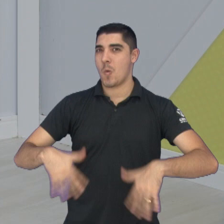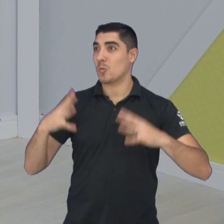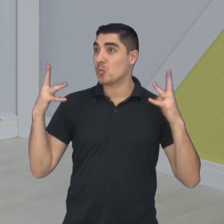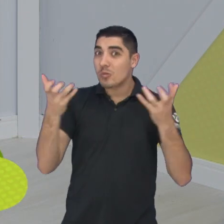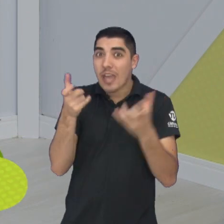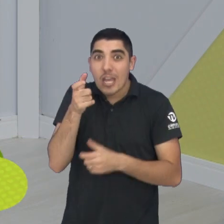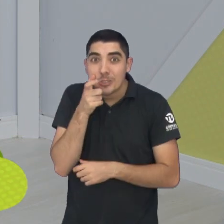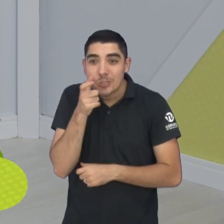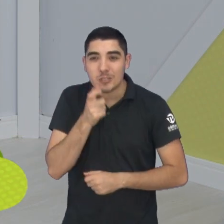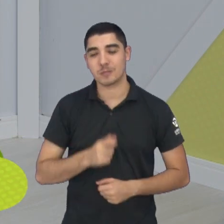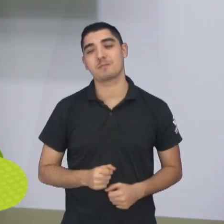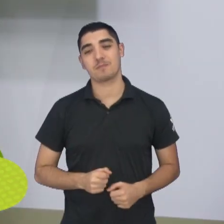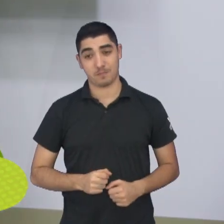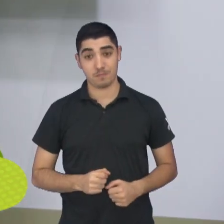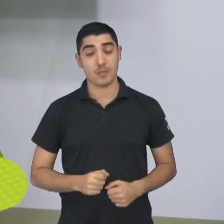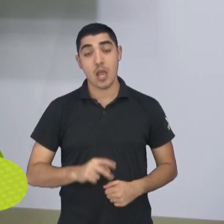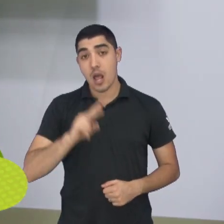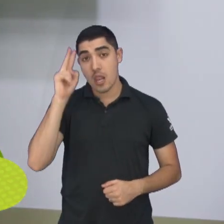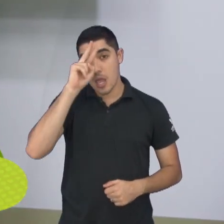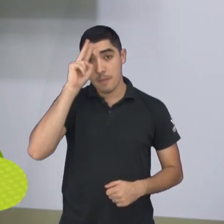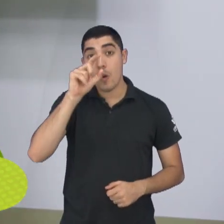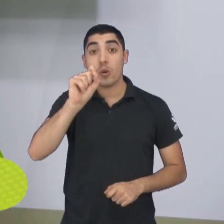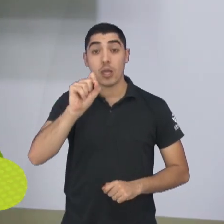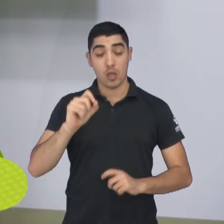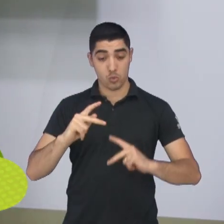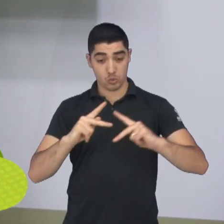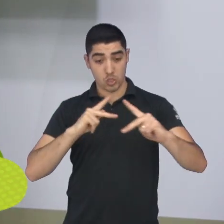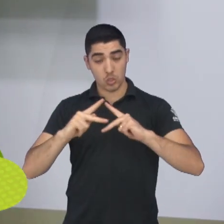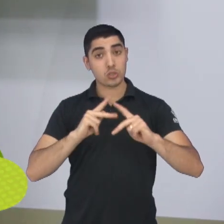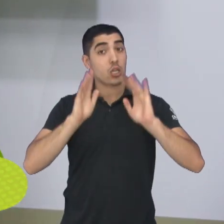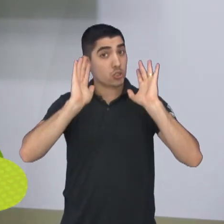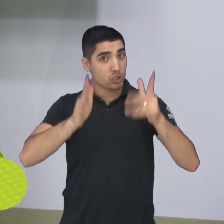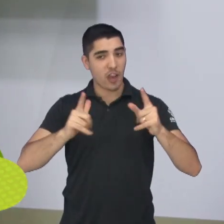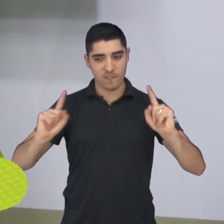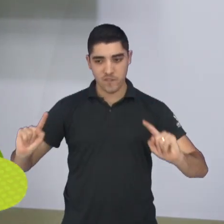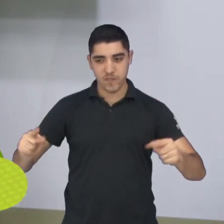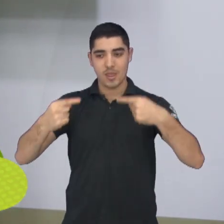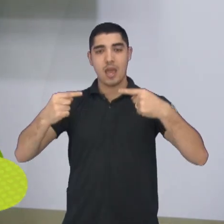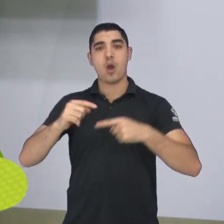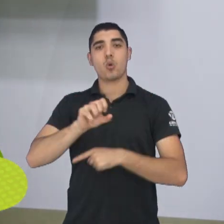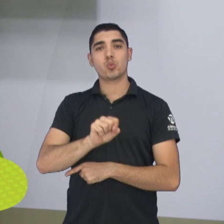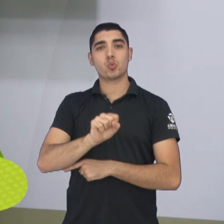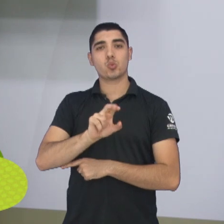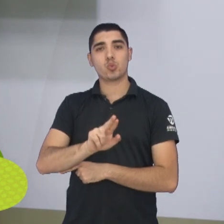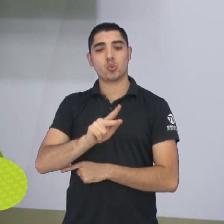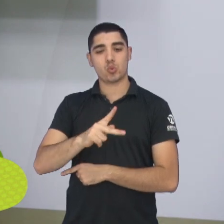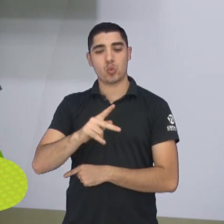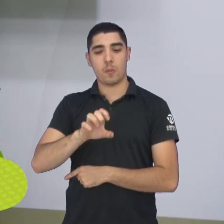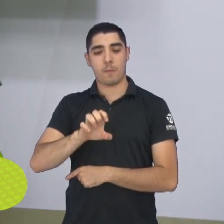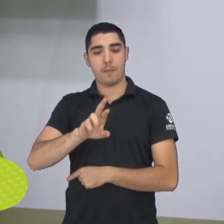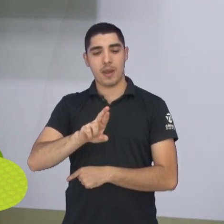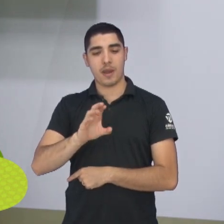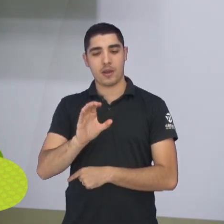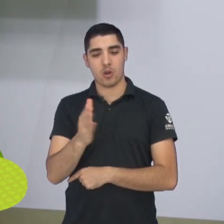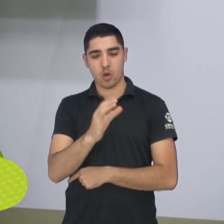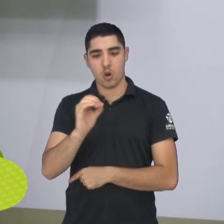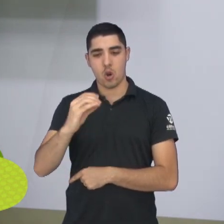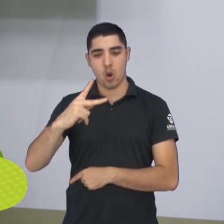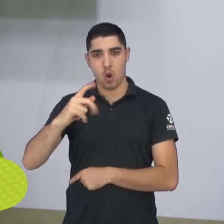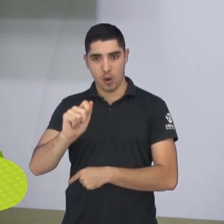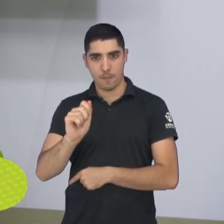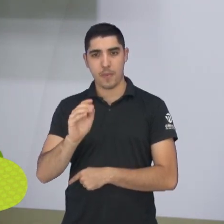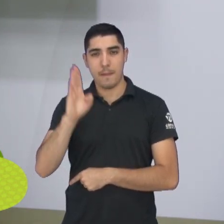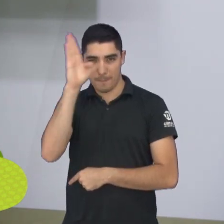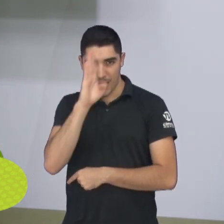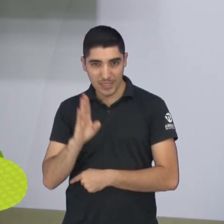antecipada, né? Lembrando que o São José já ganhou a final da Copa Brasil, da Supercopa Brasil, enfim, não sei o nome do campeonato, mas ganhou